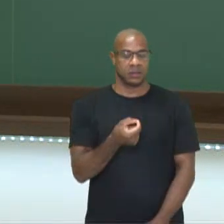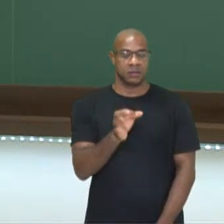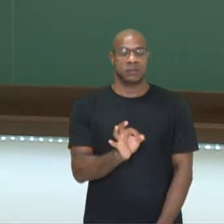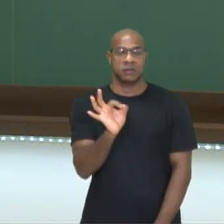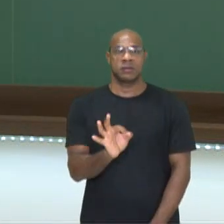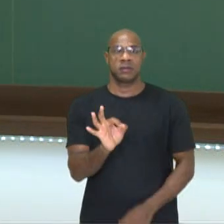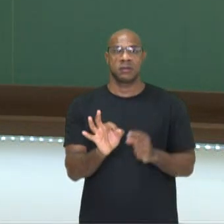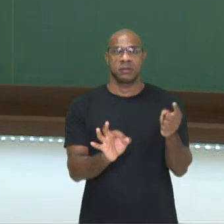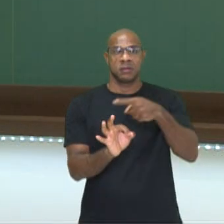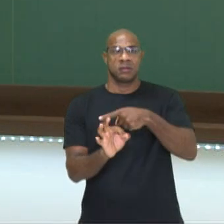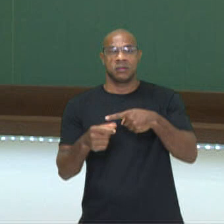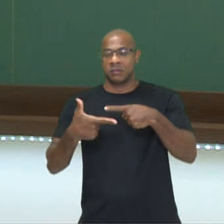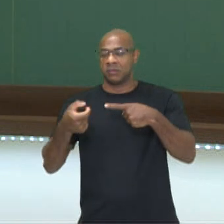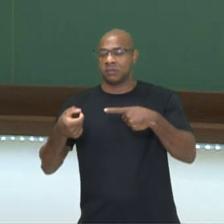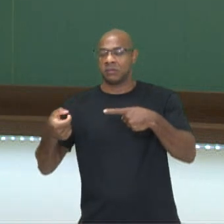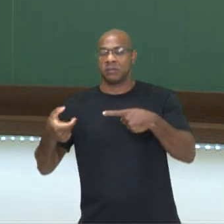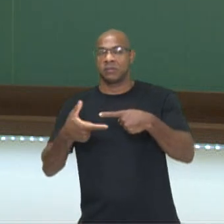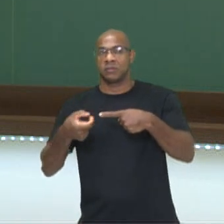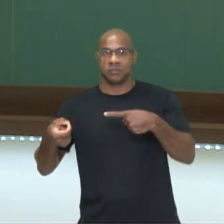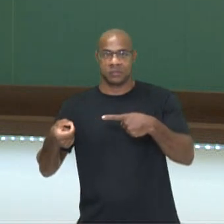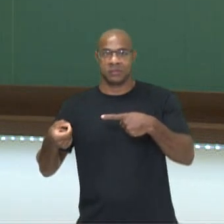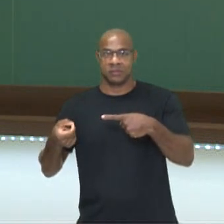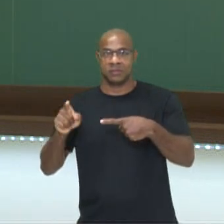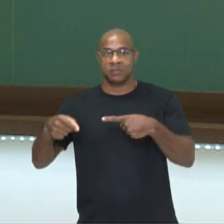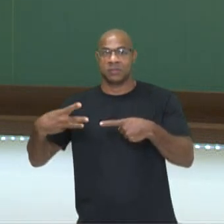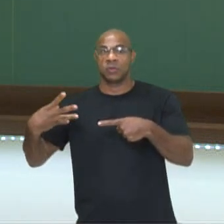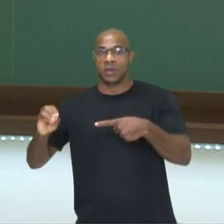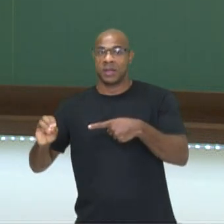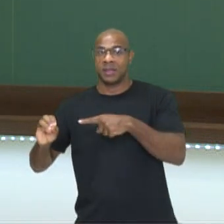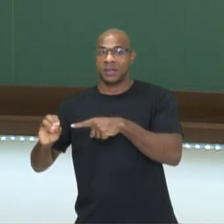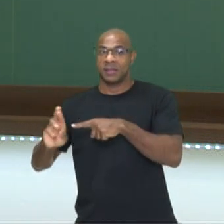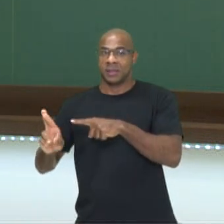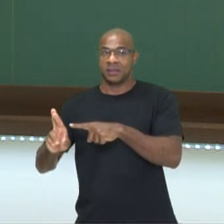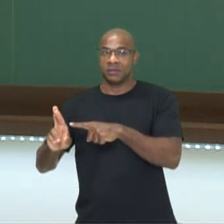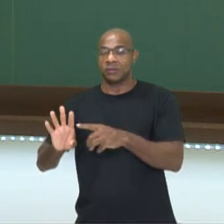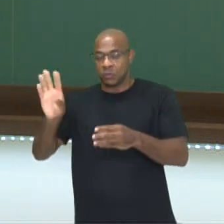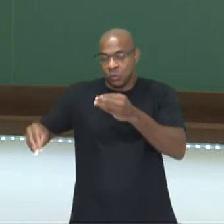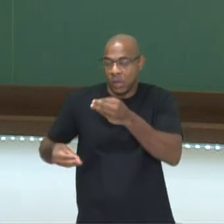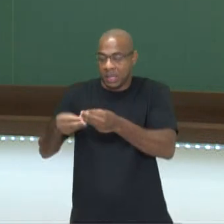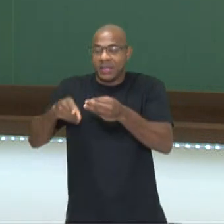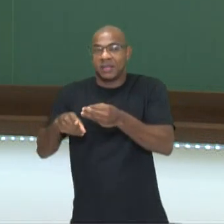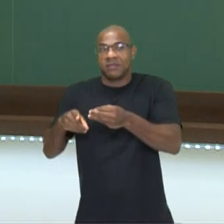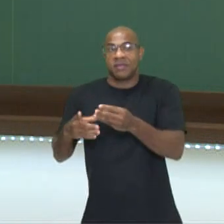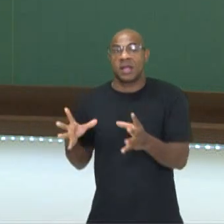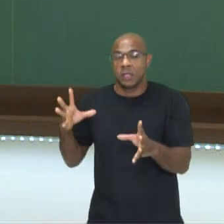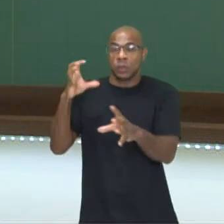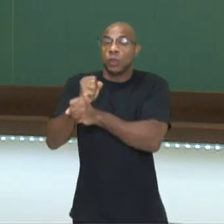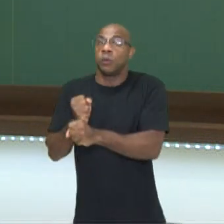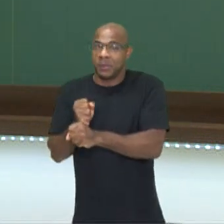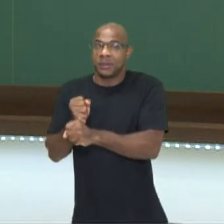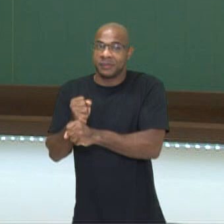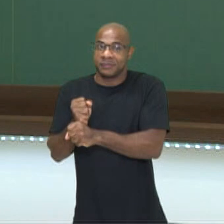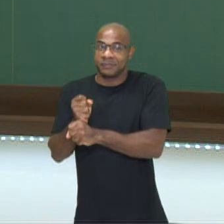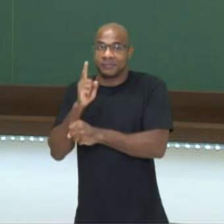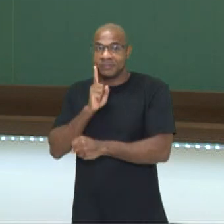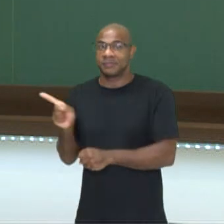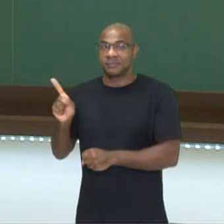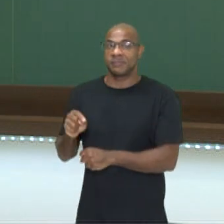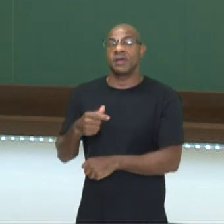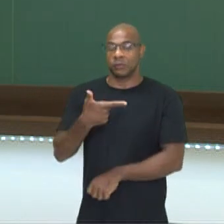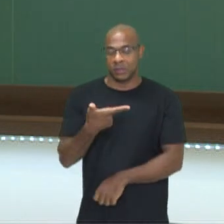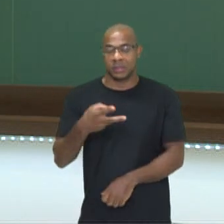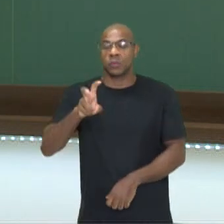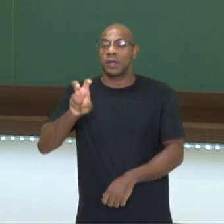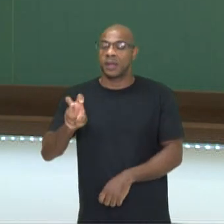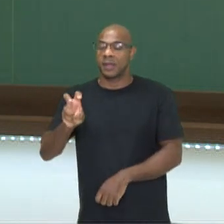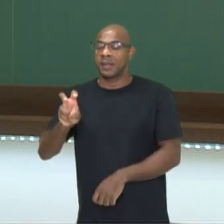de R$200 é R$40. No acréscimo, eu vou somar esses R$40, então vai ficar como? R$240.